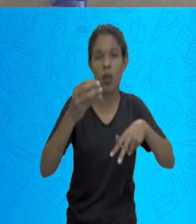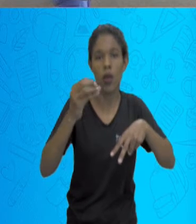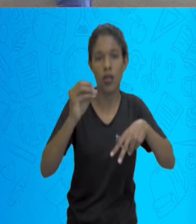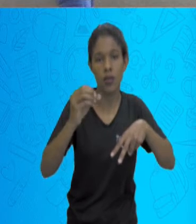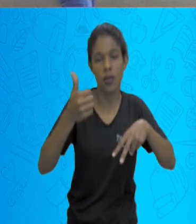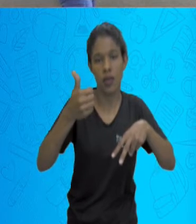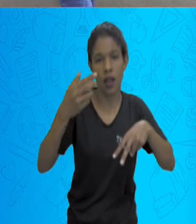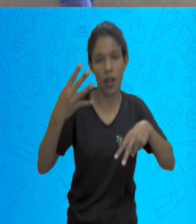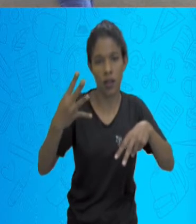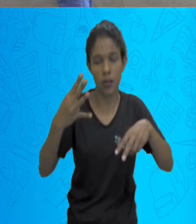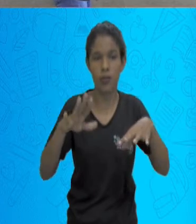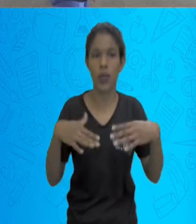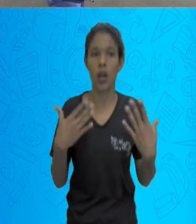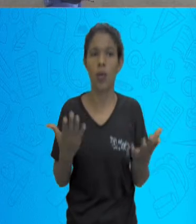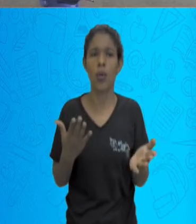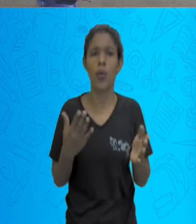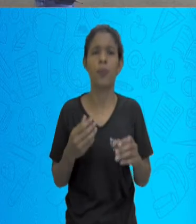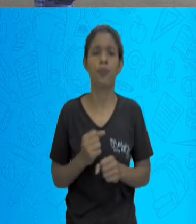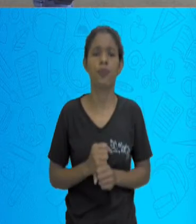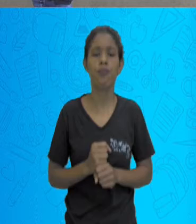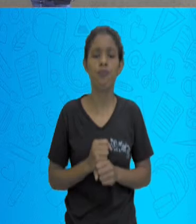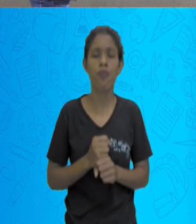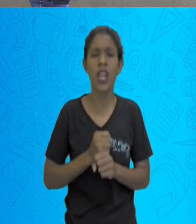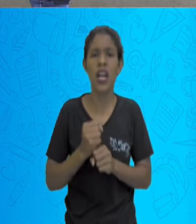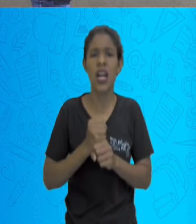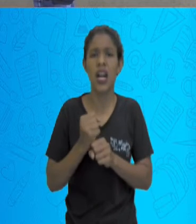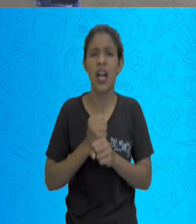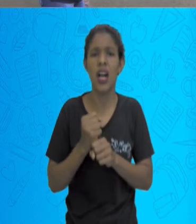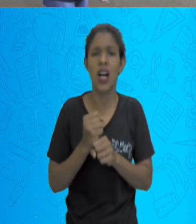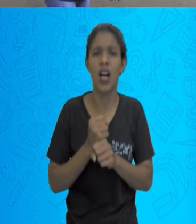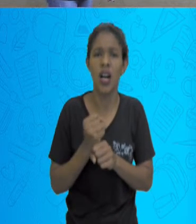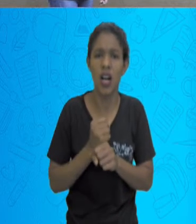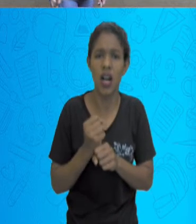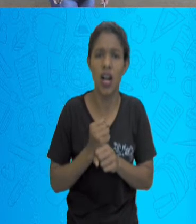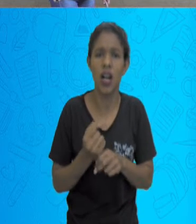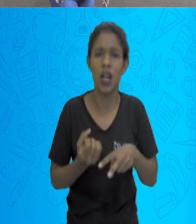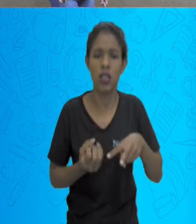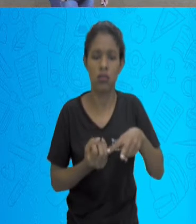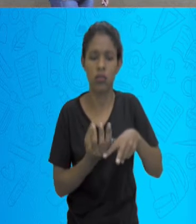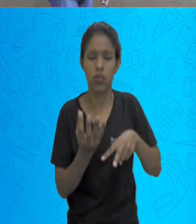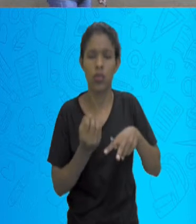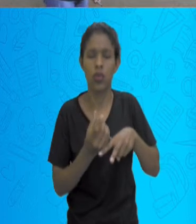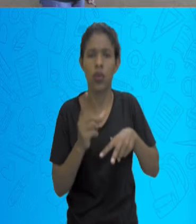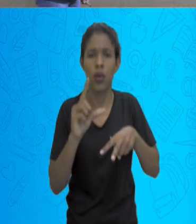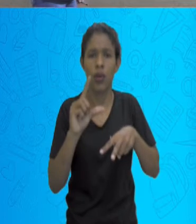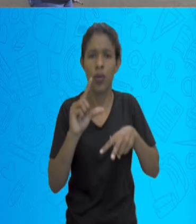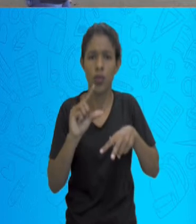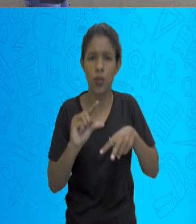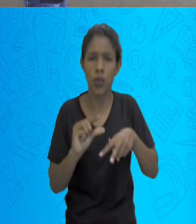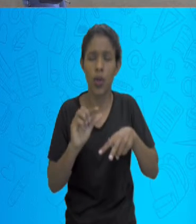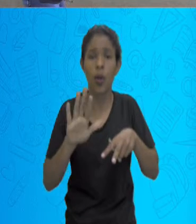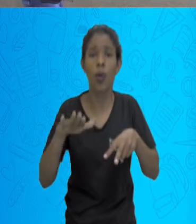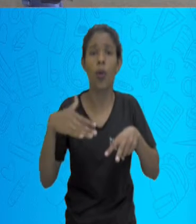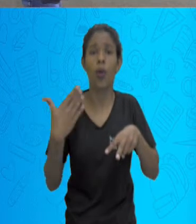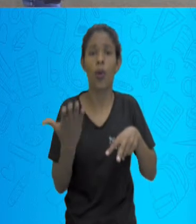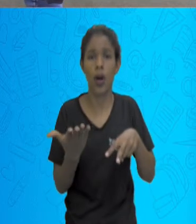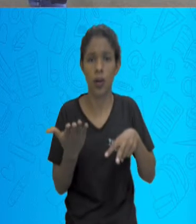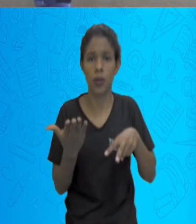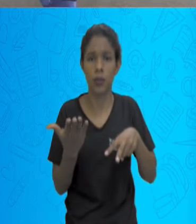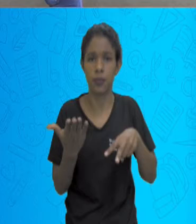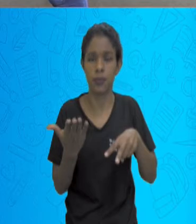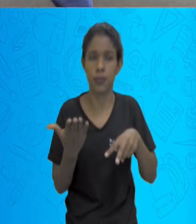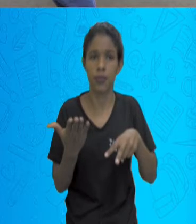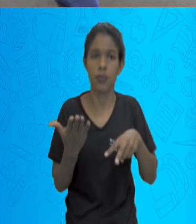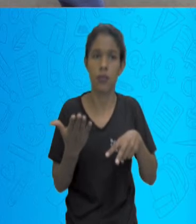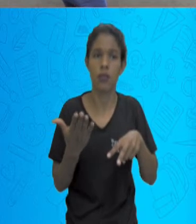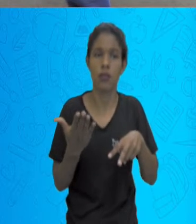Em quais anos houve queda na receita em relação ao ano anterior? Então,